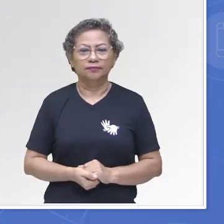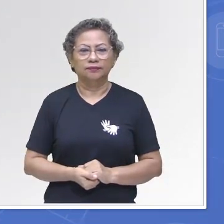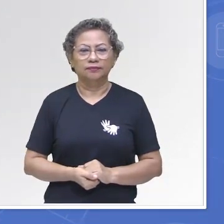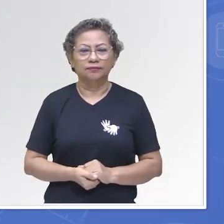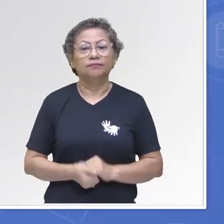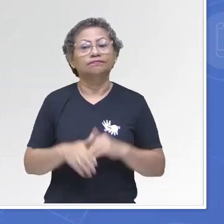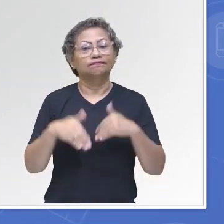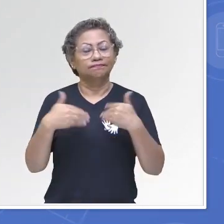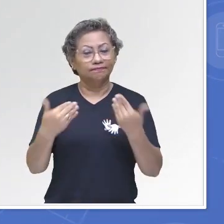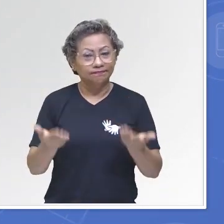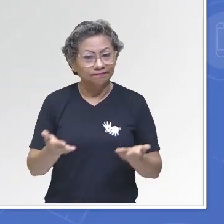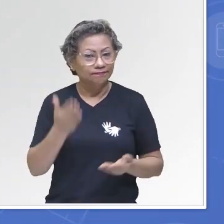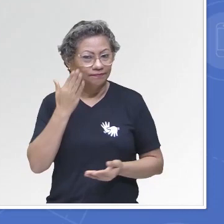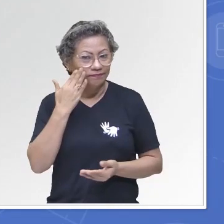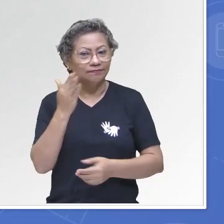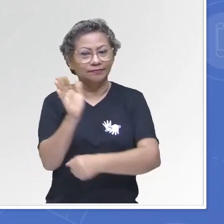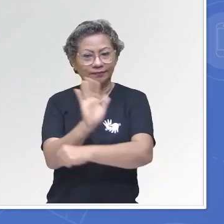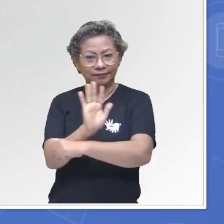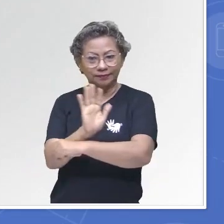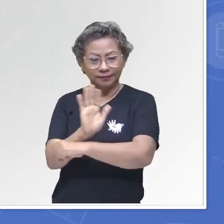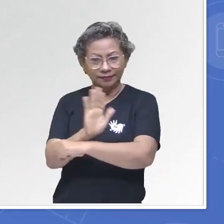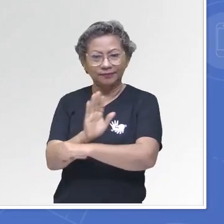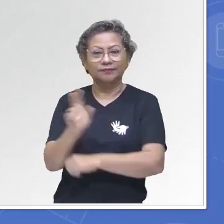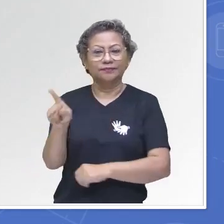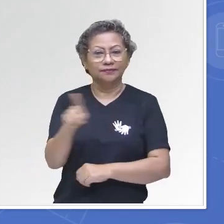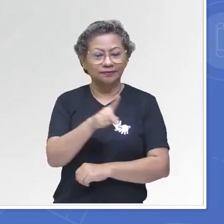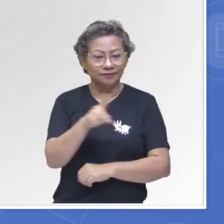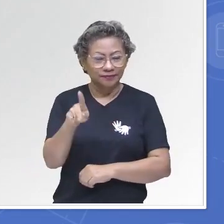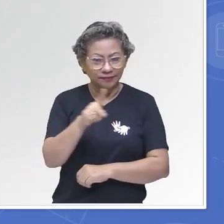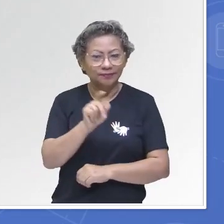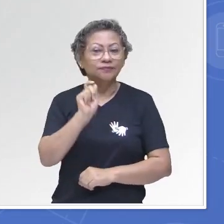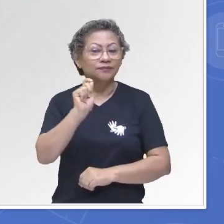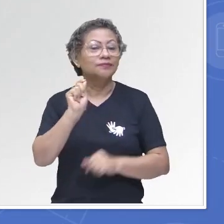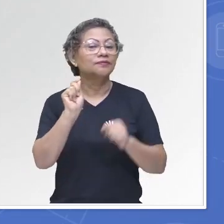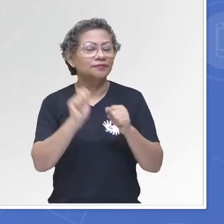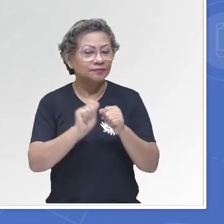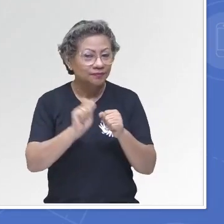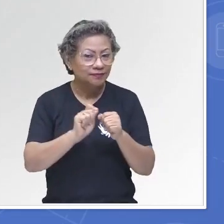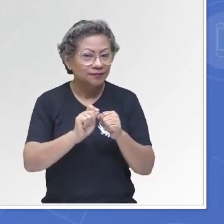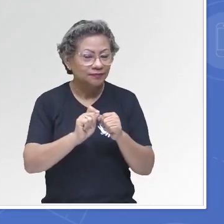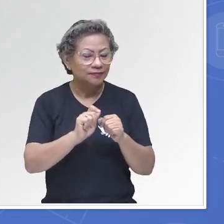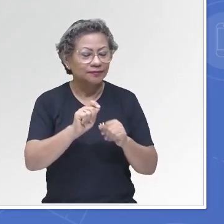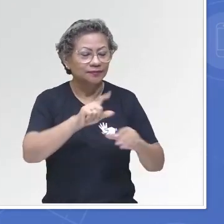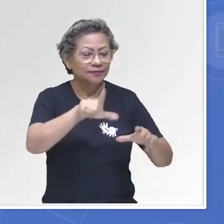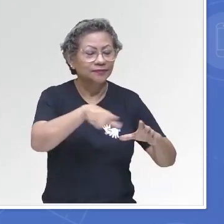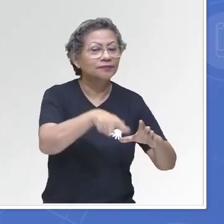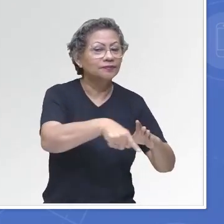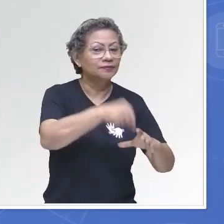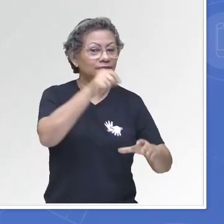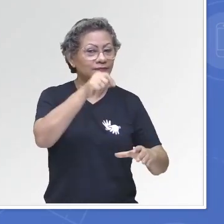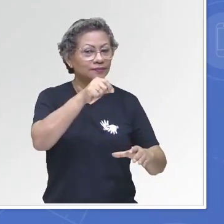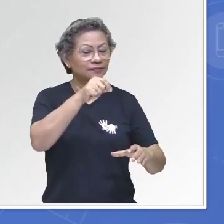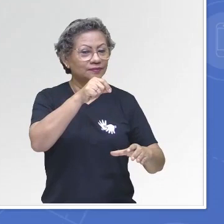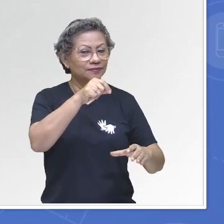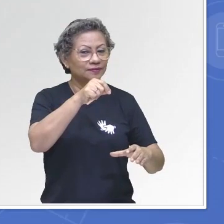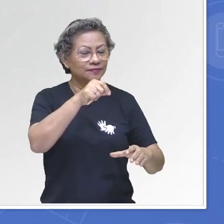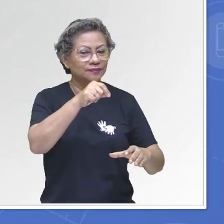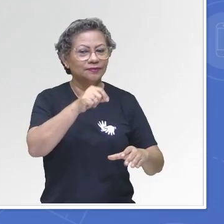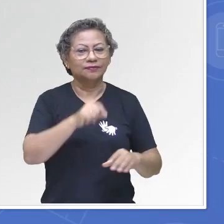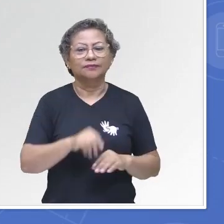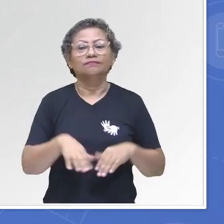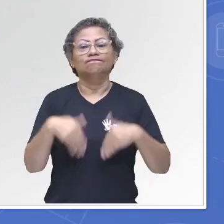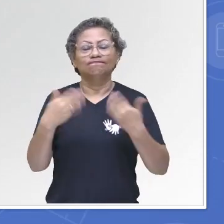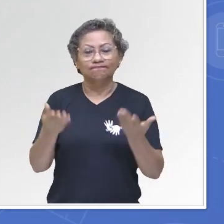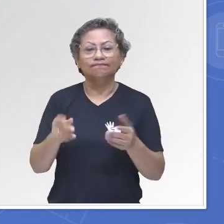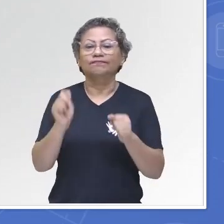Então você viu aí no nosso vídeo, né, que o professor nada mais fez do que um sorteio, né? E quando a gente realiza um